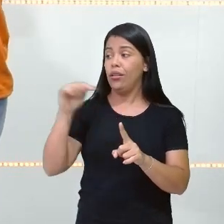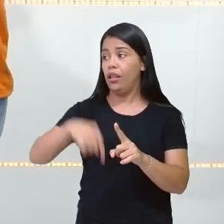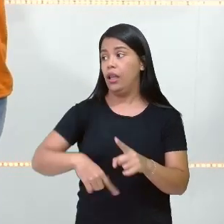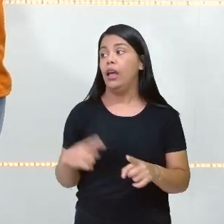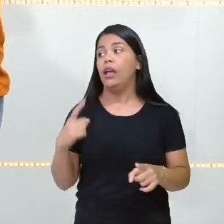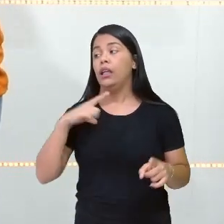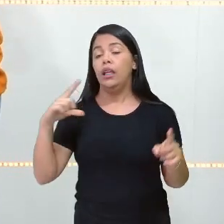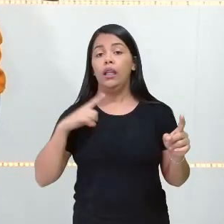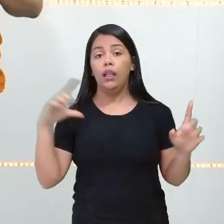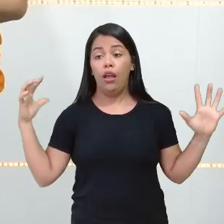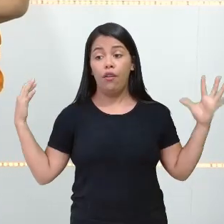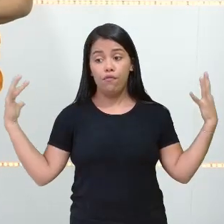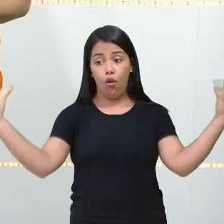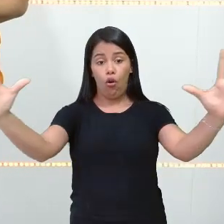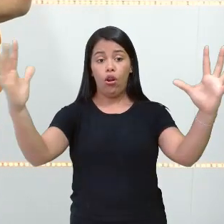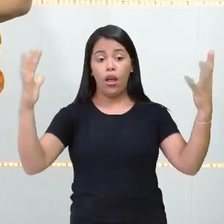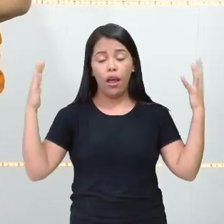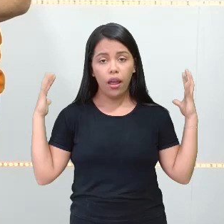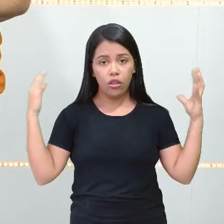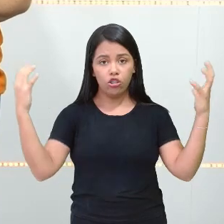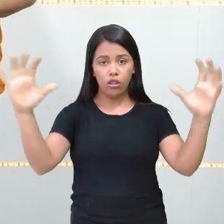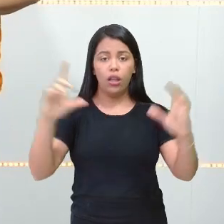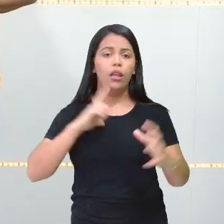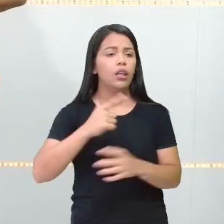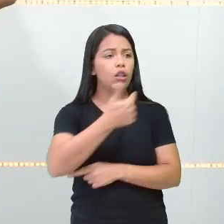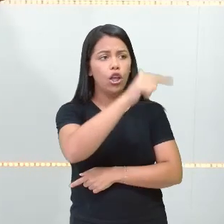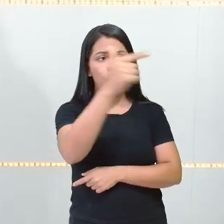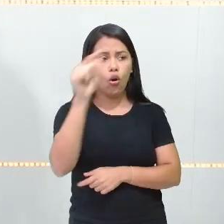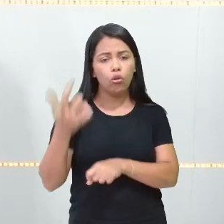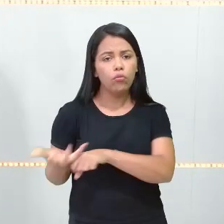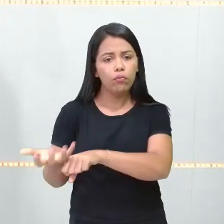gente tem outros tipos de vegetação que amenizam a temperatura.